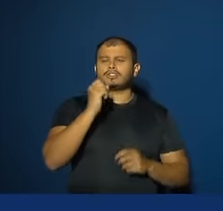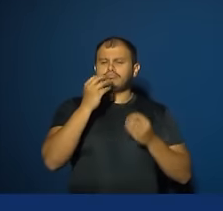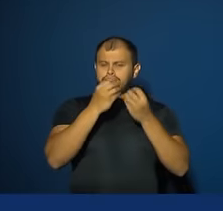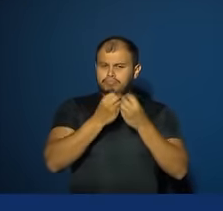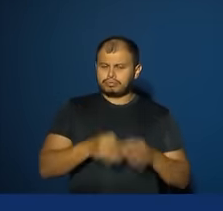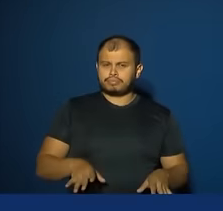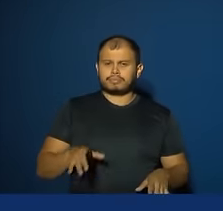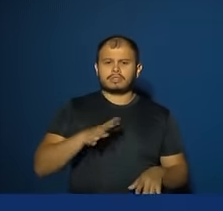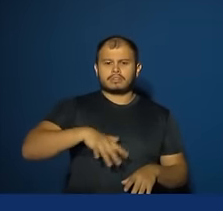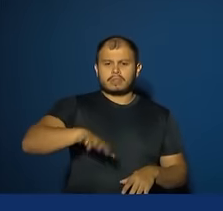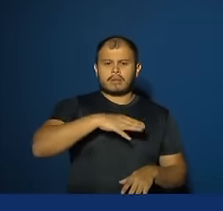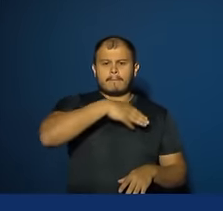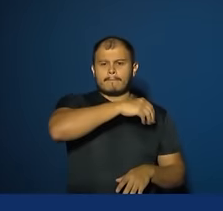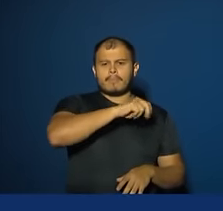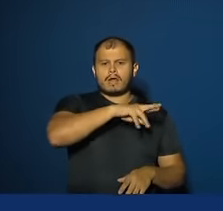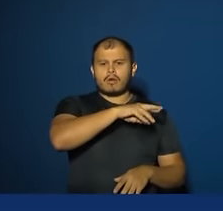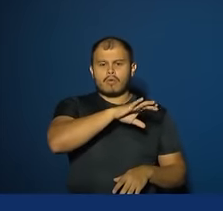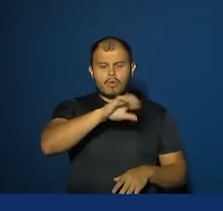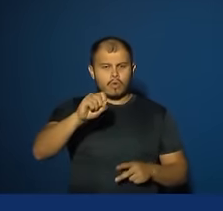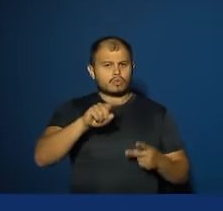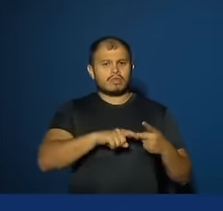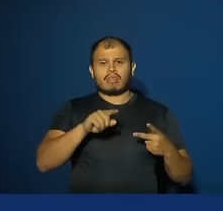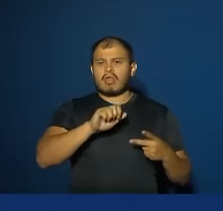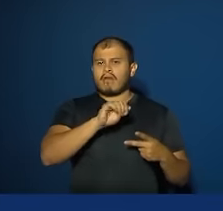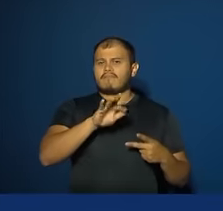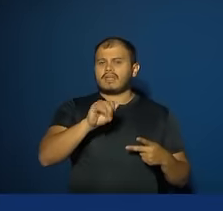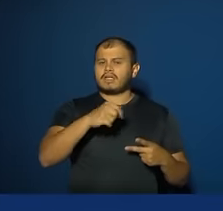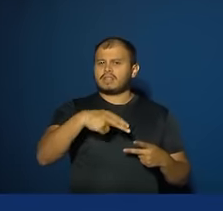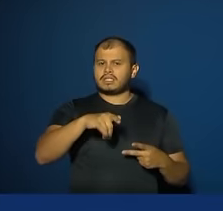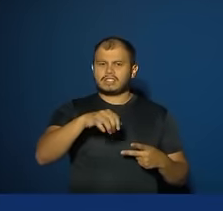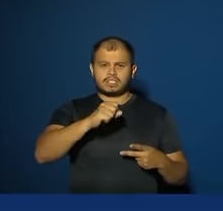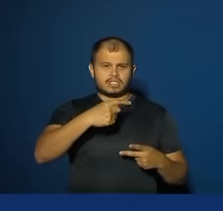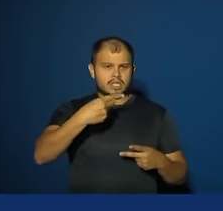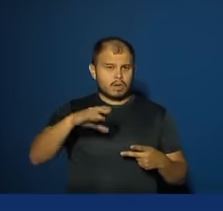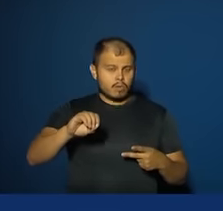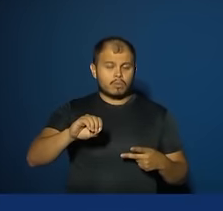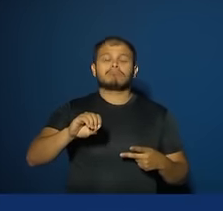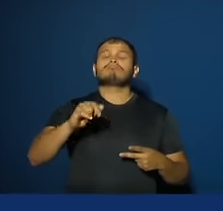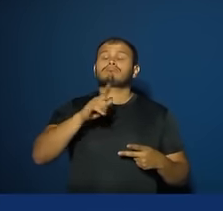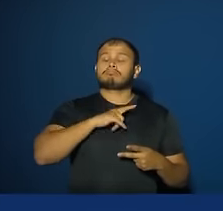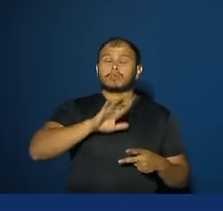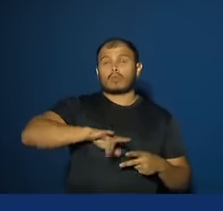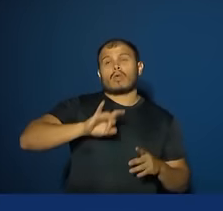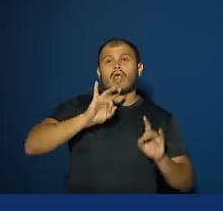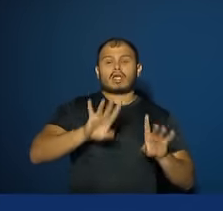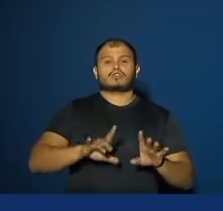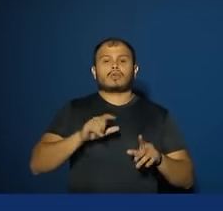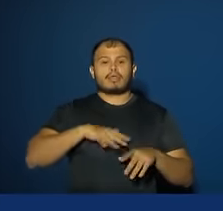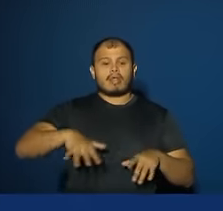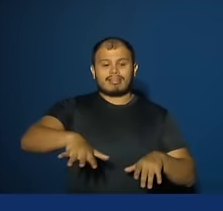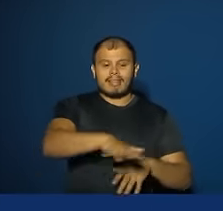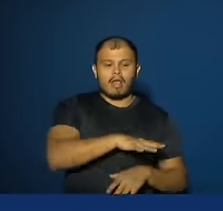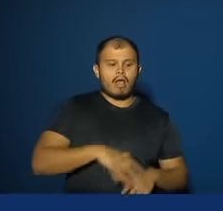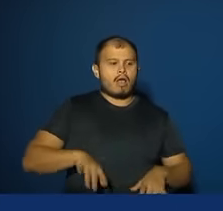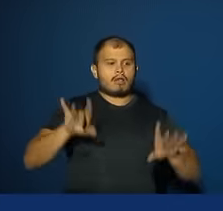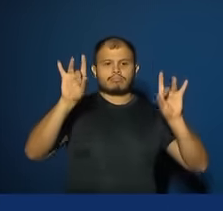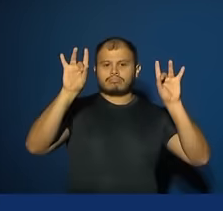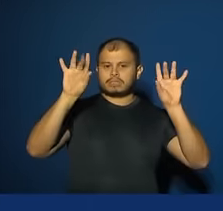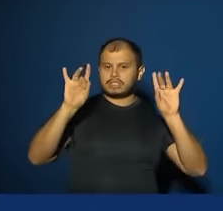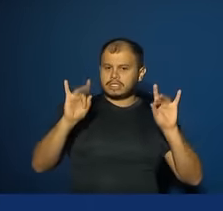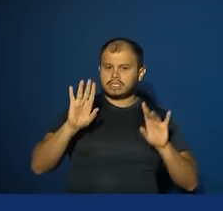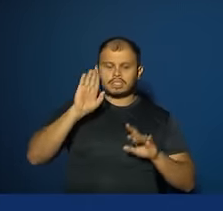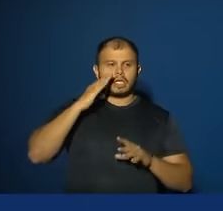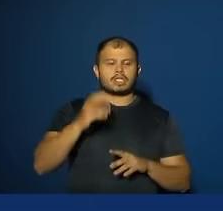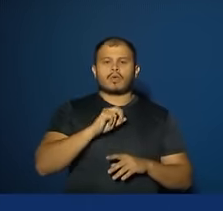como indo do Marrocos até o afgan estão e não o que normalmente está na cabeça das pessoas que é a terra santa a Palestina O